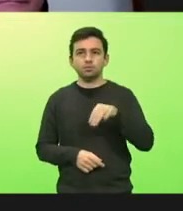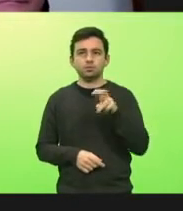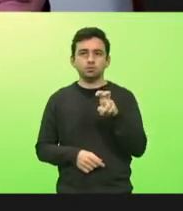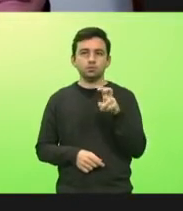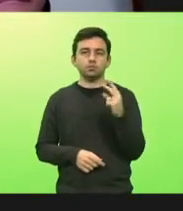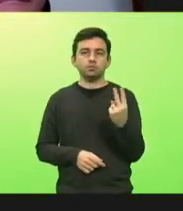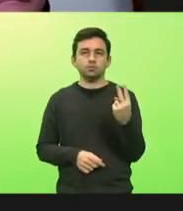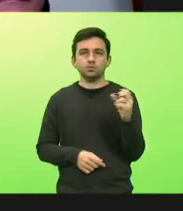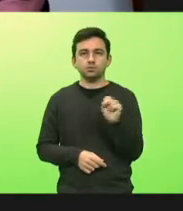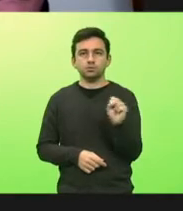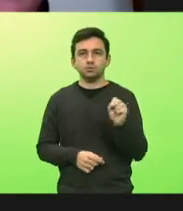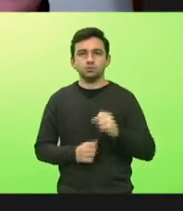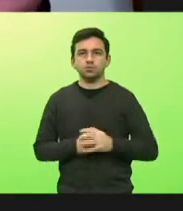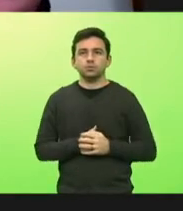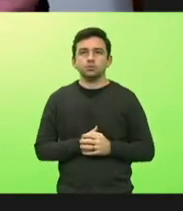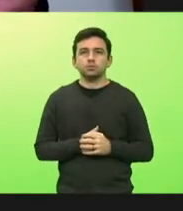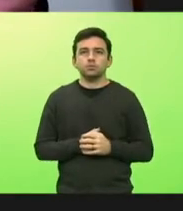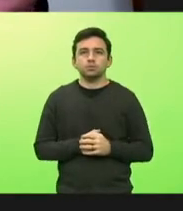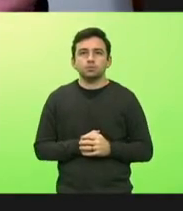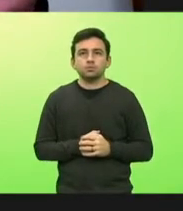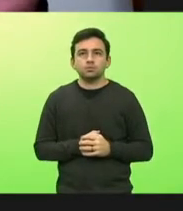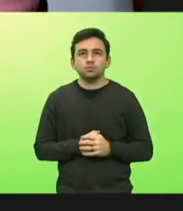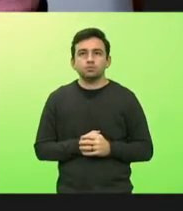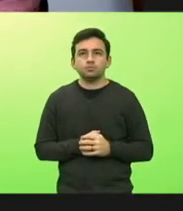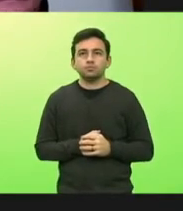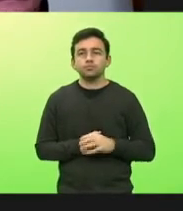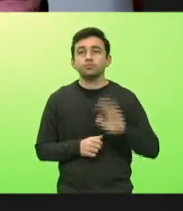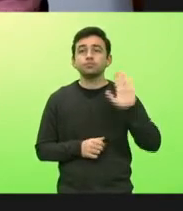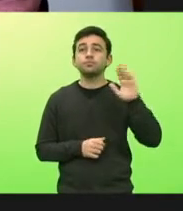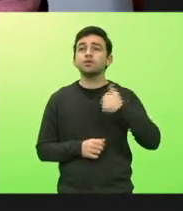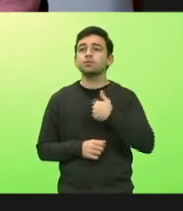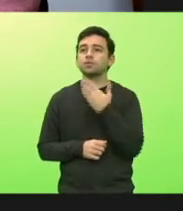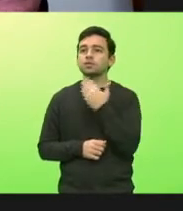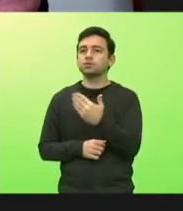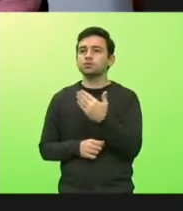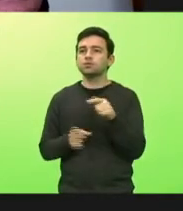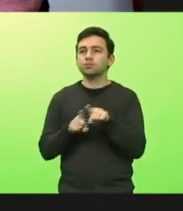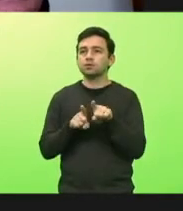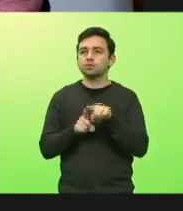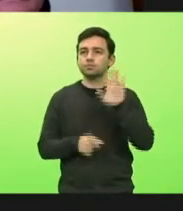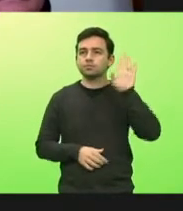segundos. O deputado, eu havia pedido aí, só.